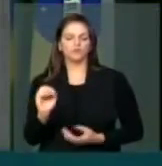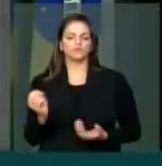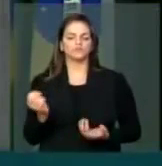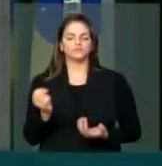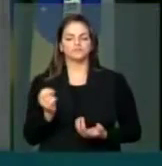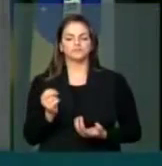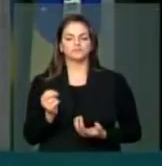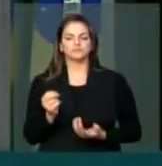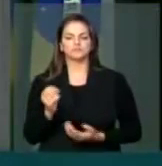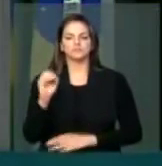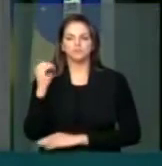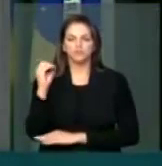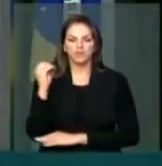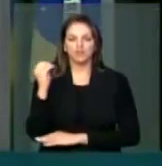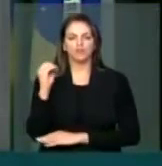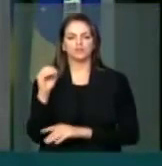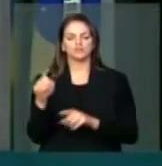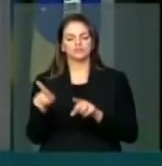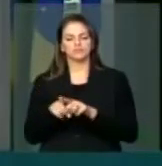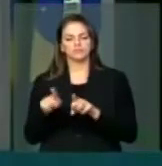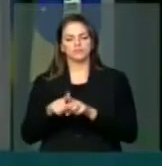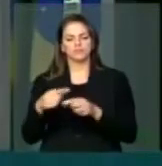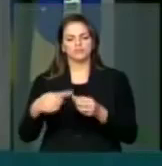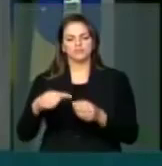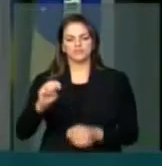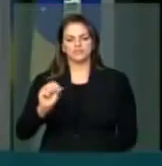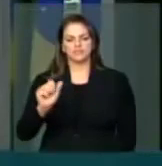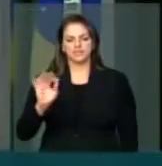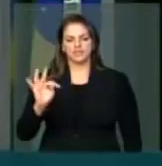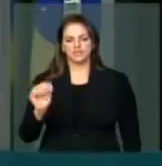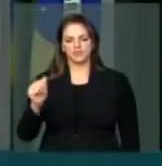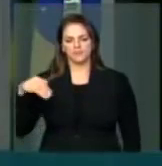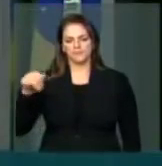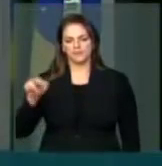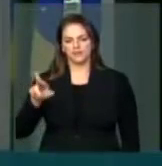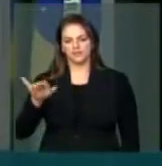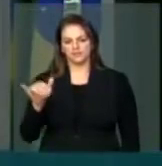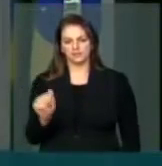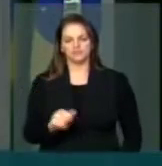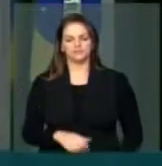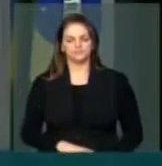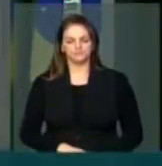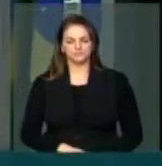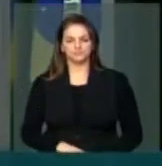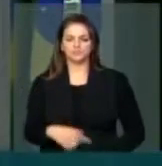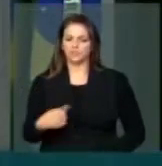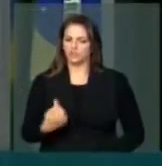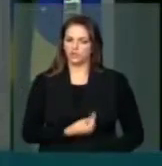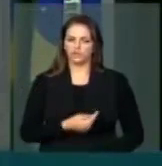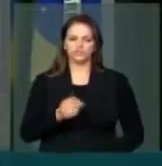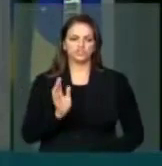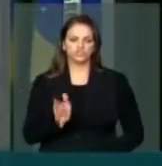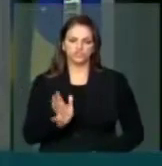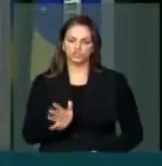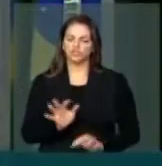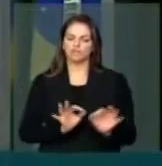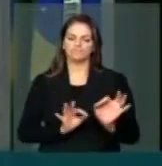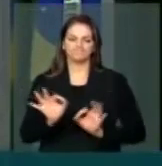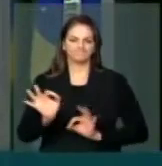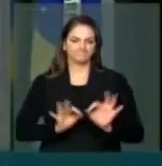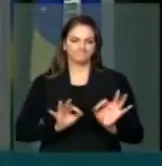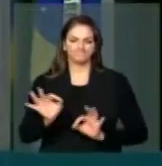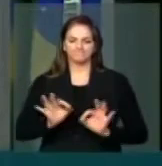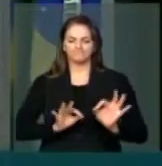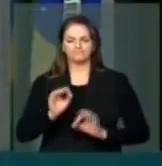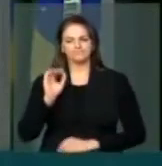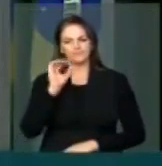direção a Santa Maria, Porto Alegre, e o pessoal de Porto Alegre sempre também indo para a fronteira. Portanto, as providências que nós já estamos cuidando diretamente, desde